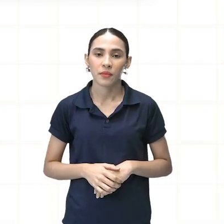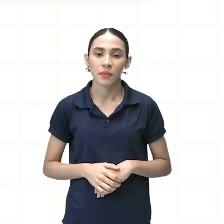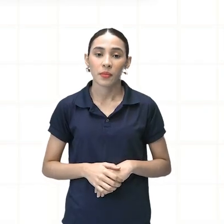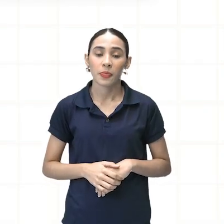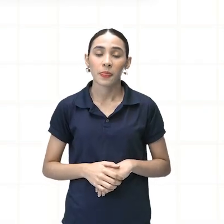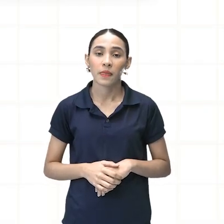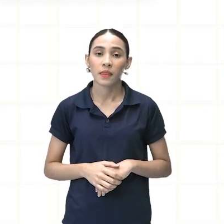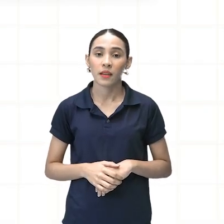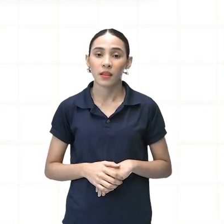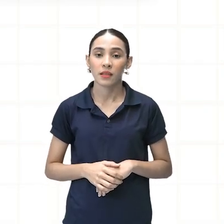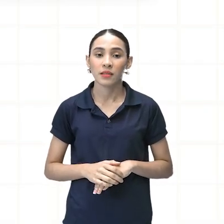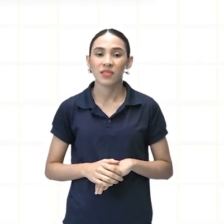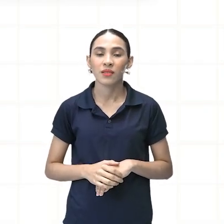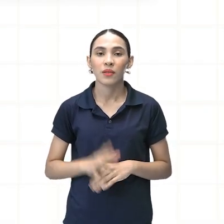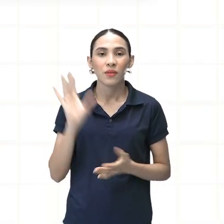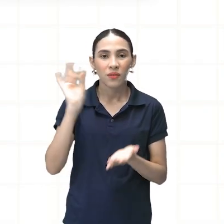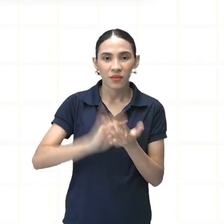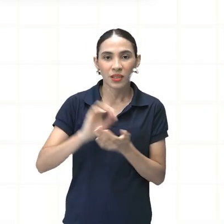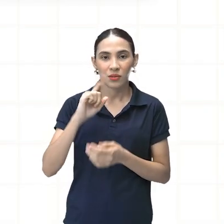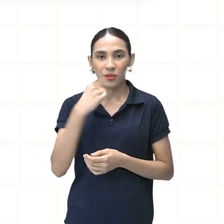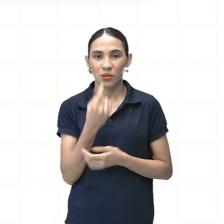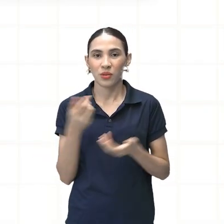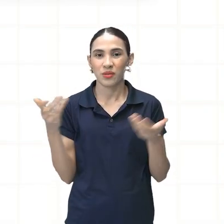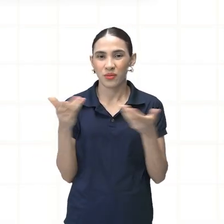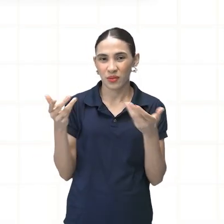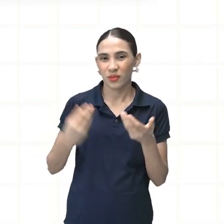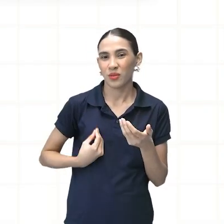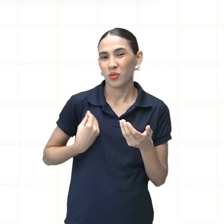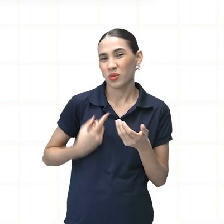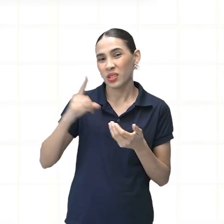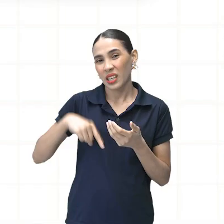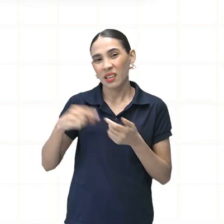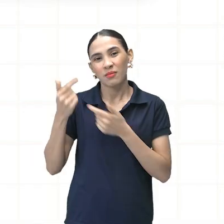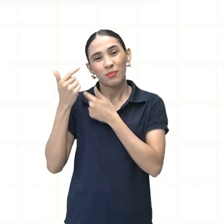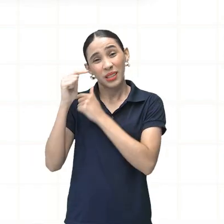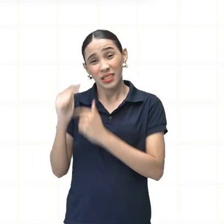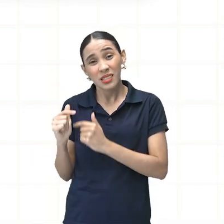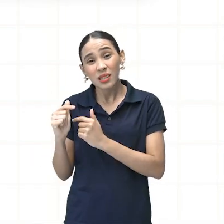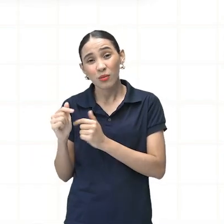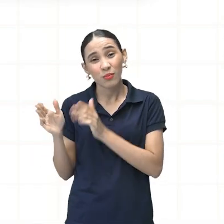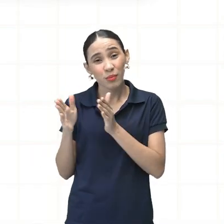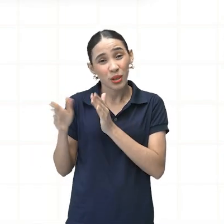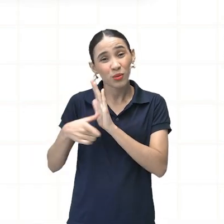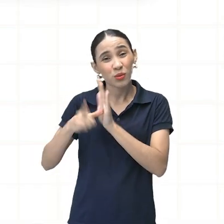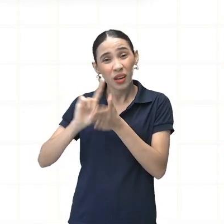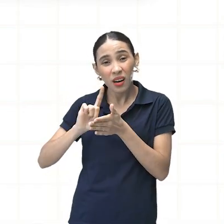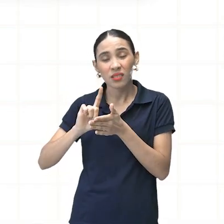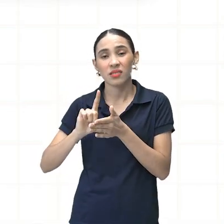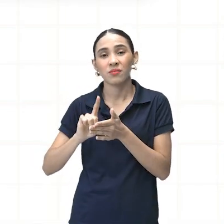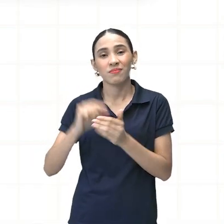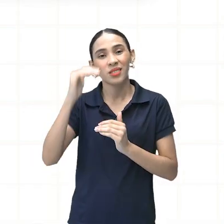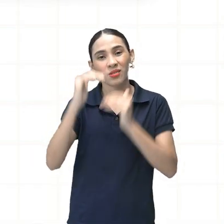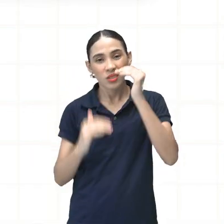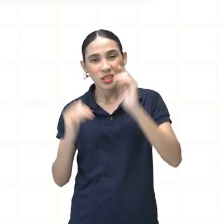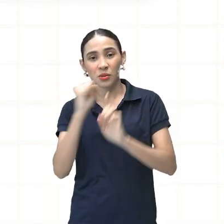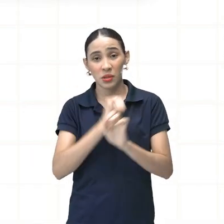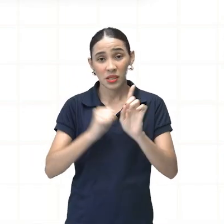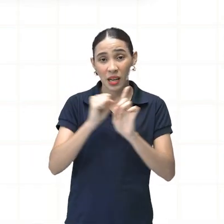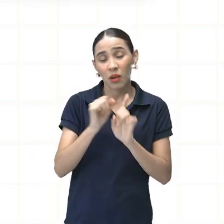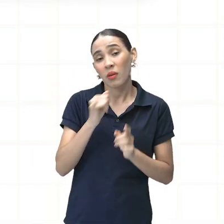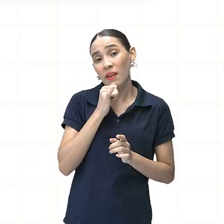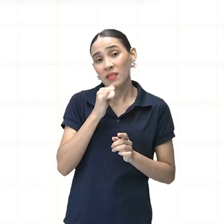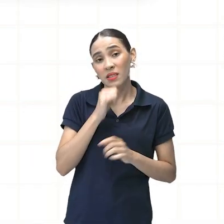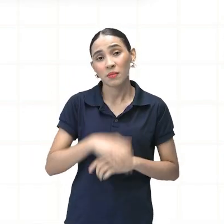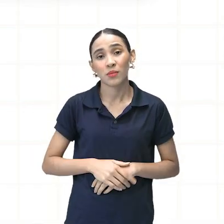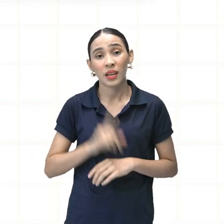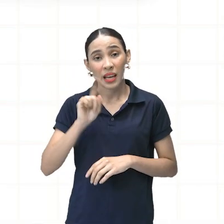Que parte da realidade que a gente vivencia hoje é uma herança desse período colonial. Desigualdade social, por